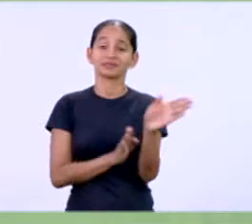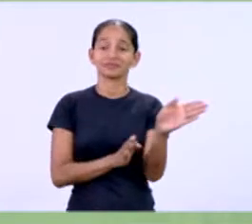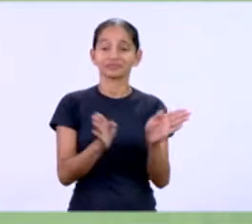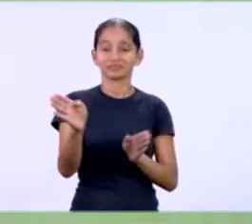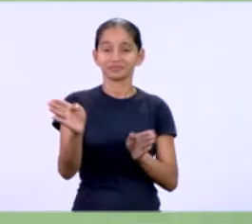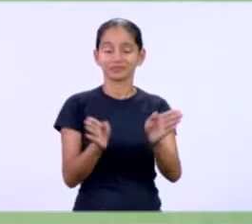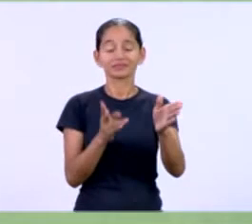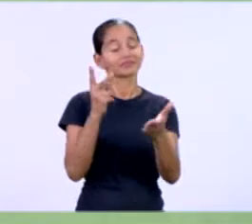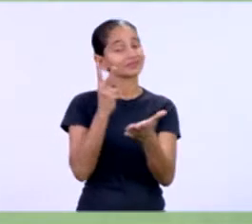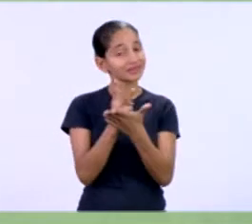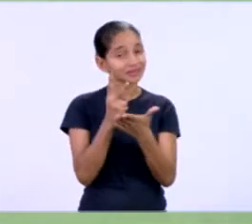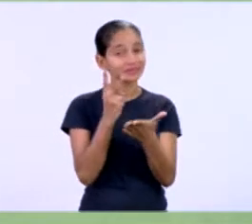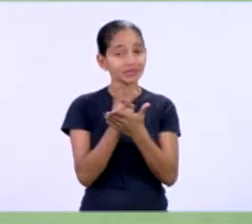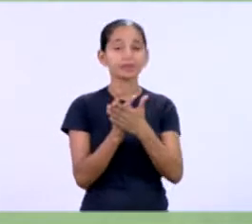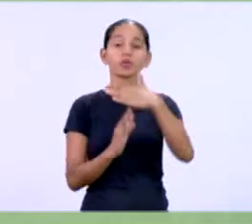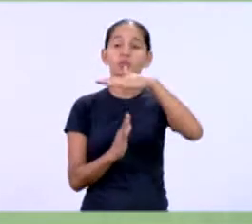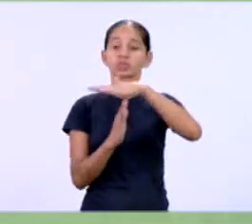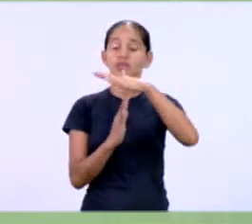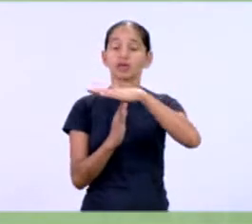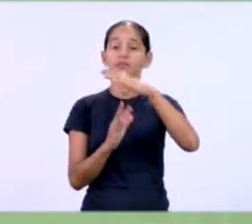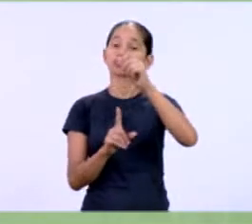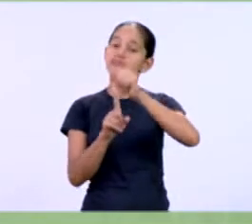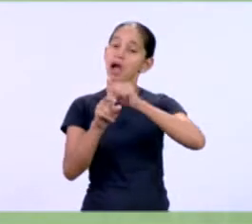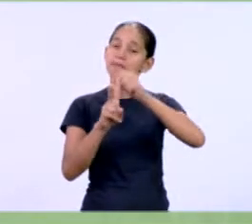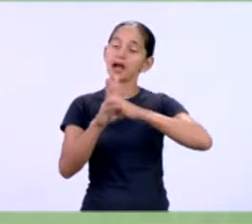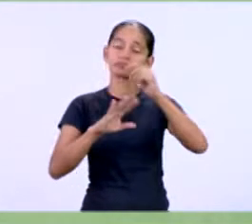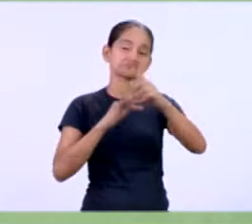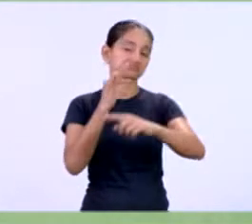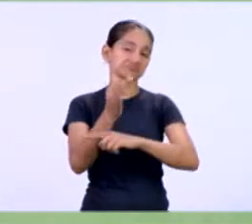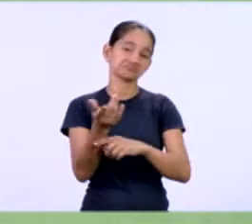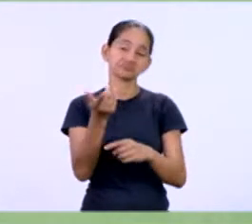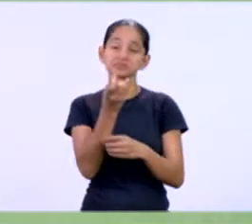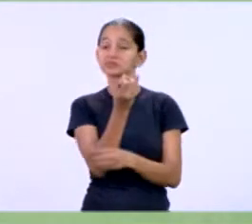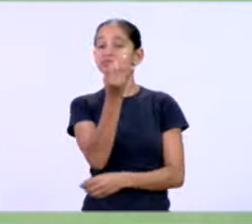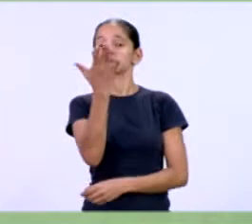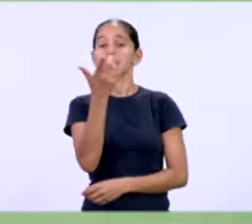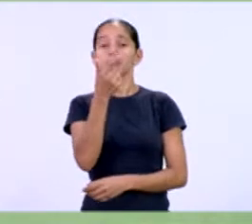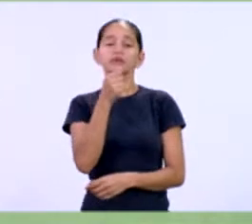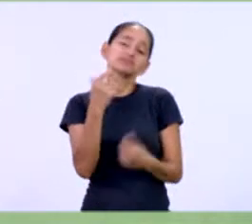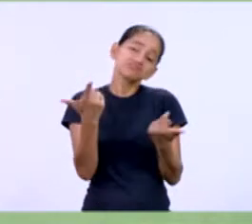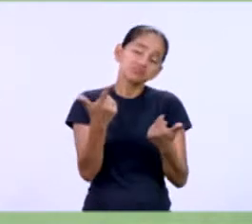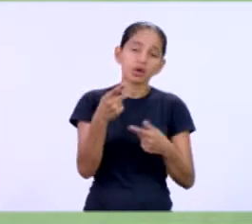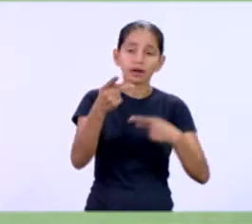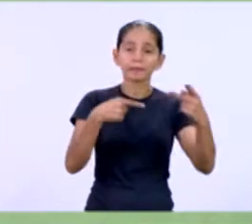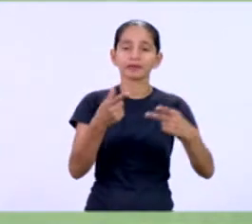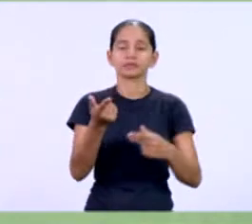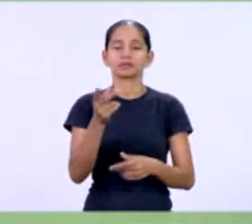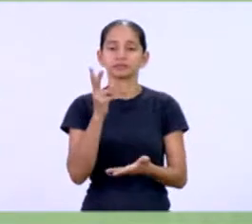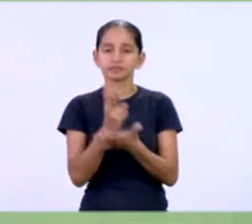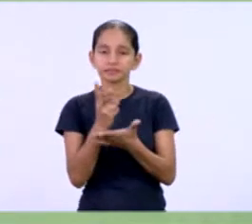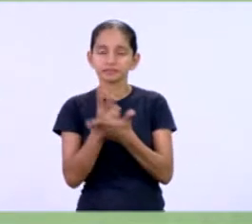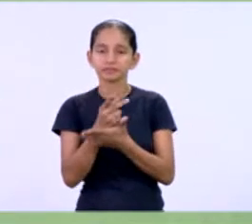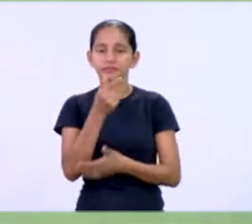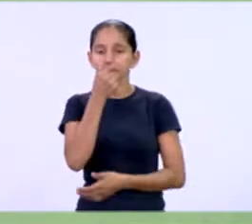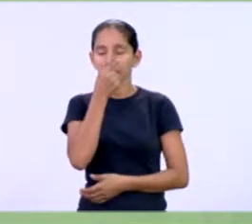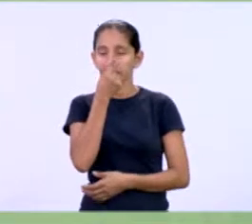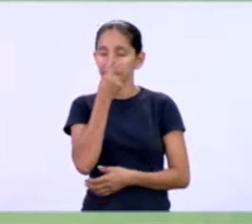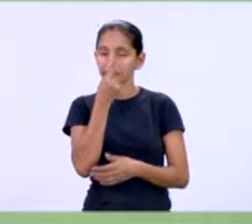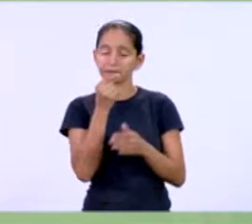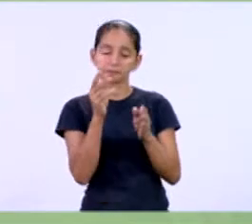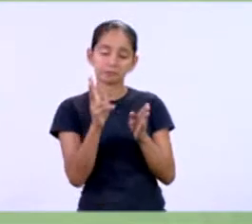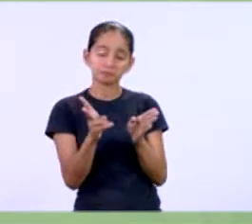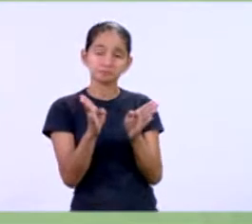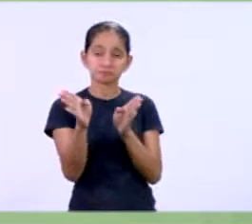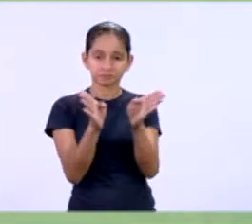terá em um período futuro. Então aqui, pessoal, um pouquinho. O orçamento empresarial, ele é